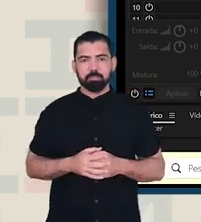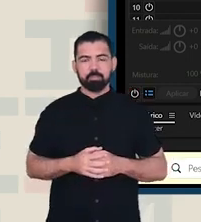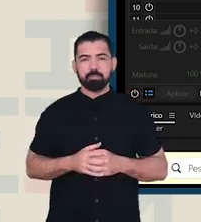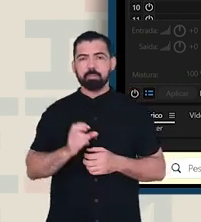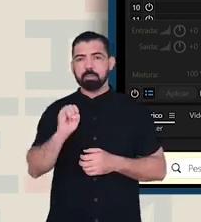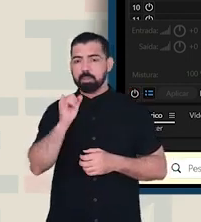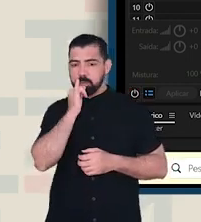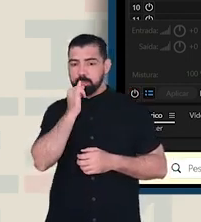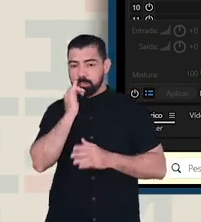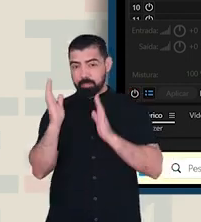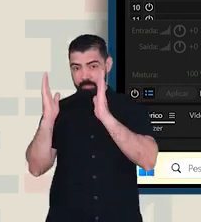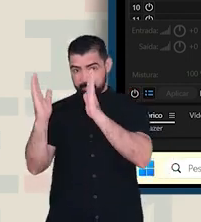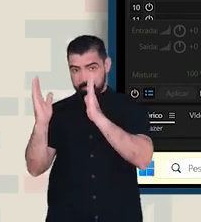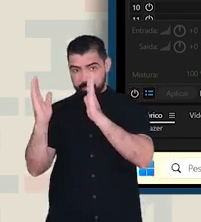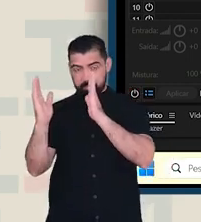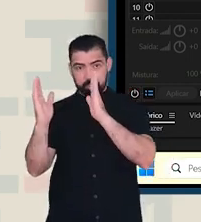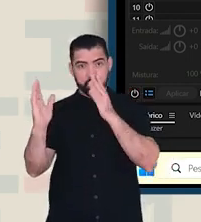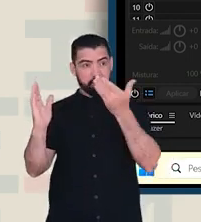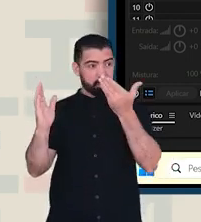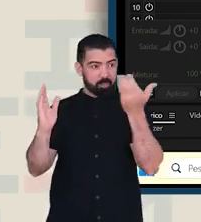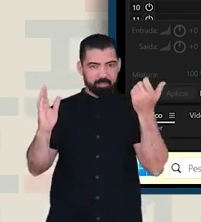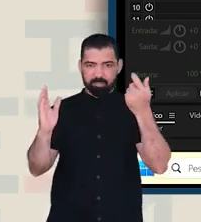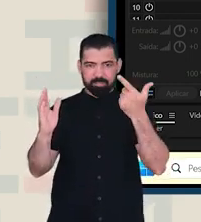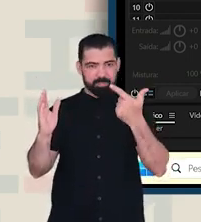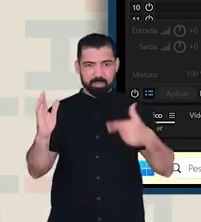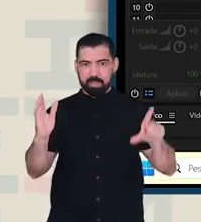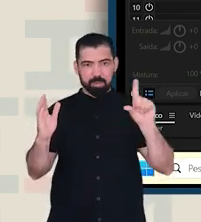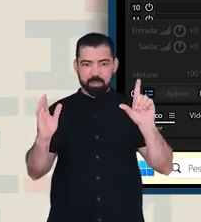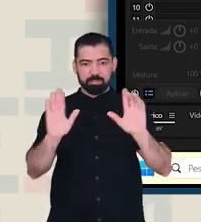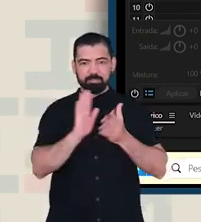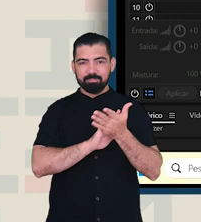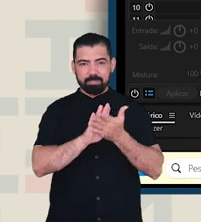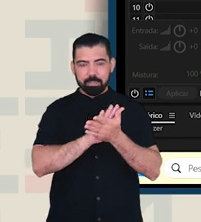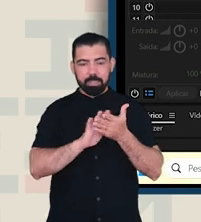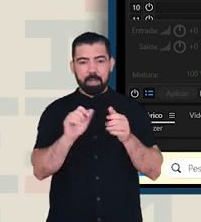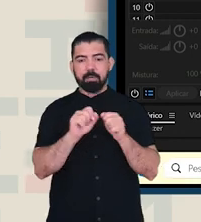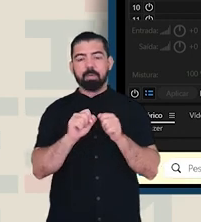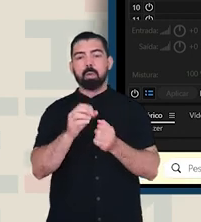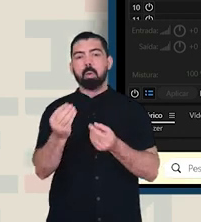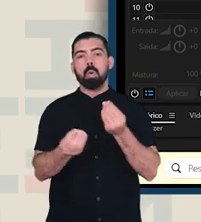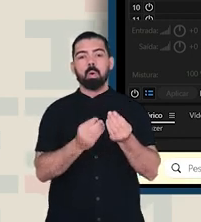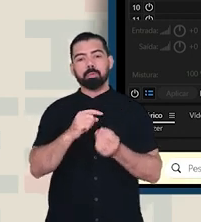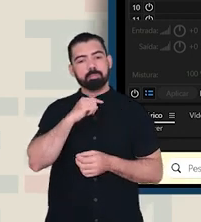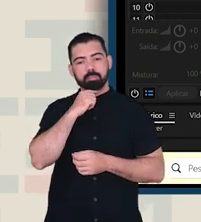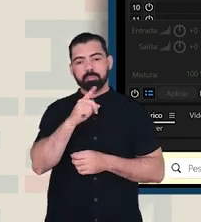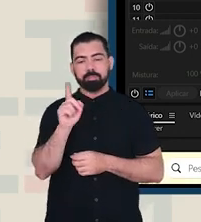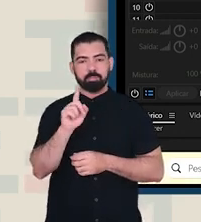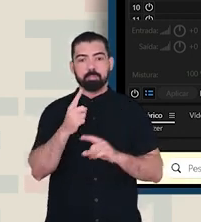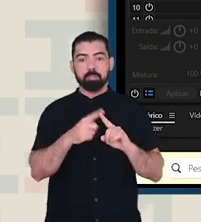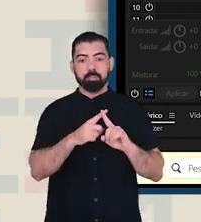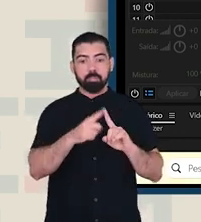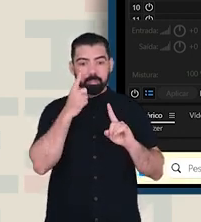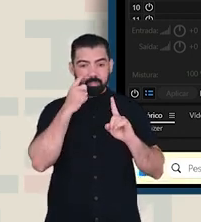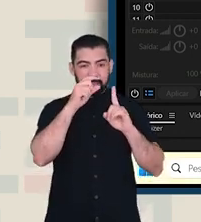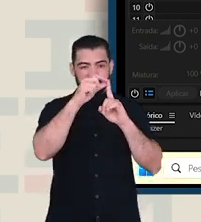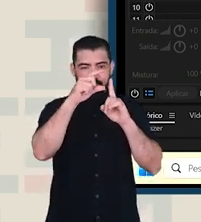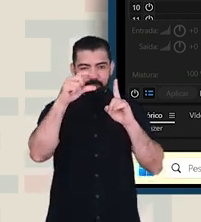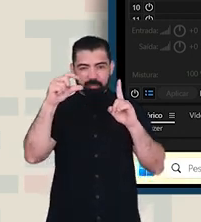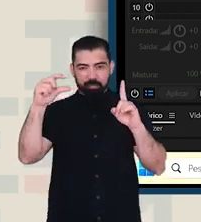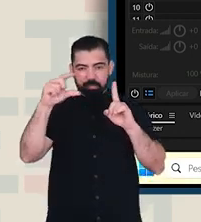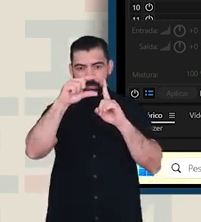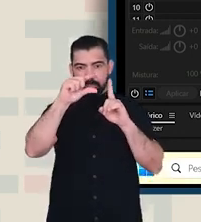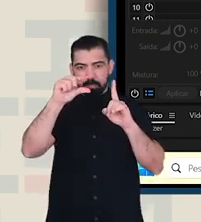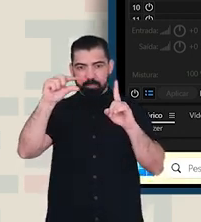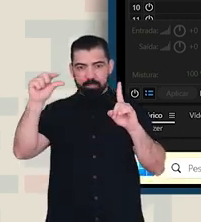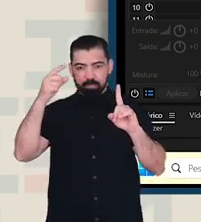eu não tivesse marcado em branco, não teria como fazer isso porque cada um dos ataques não